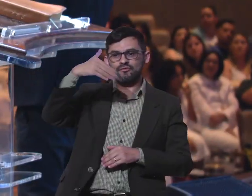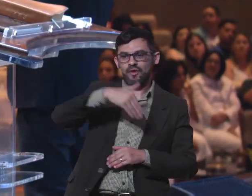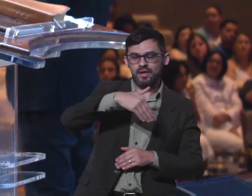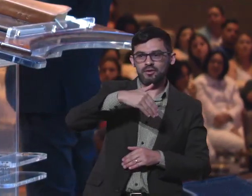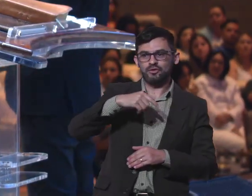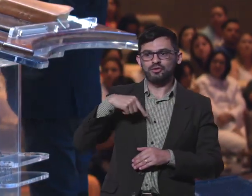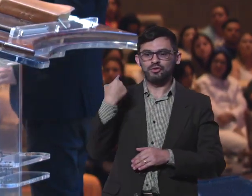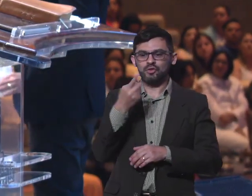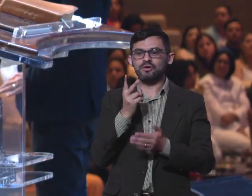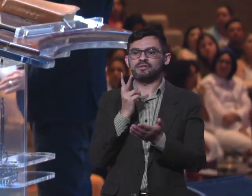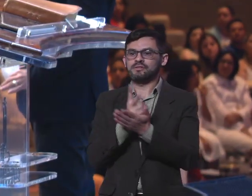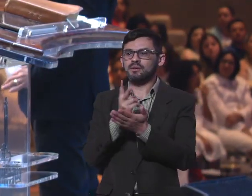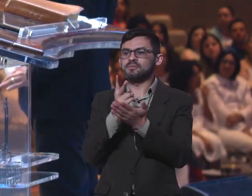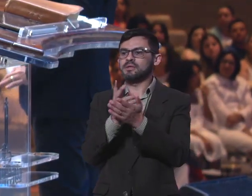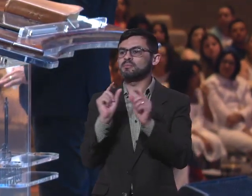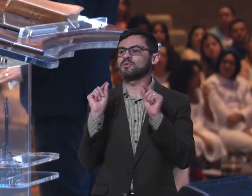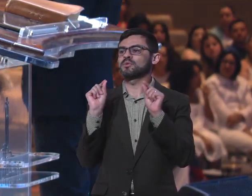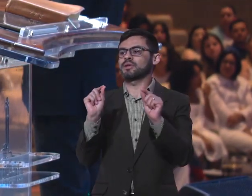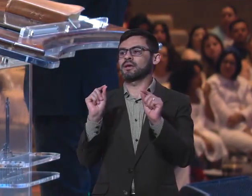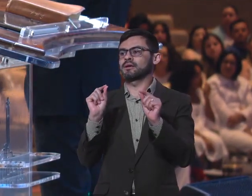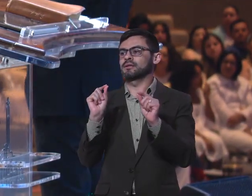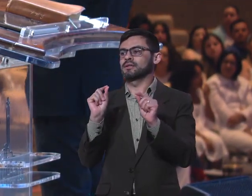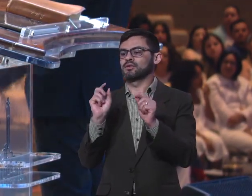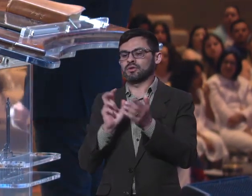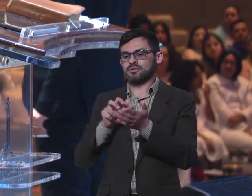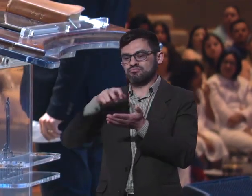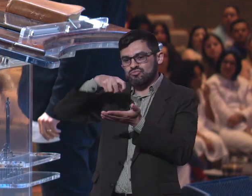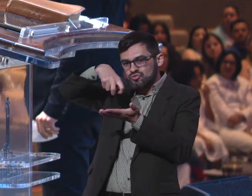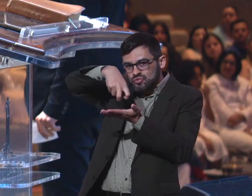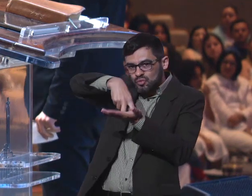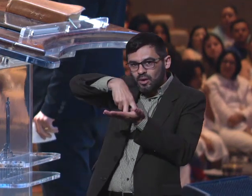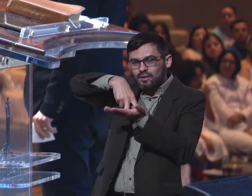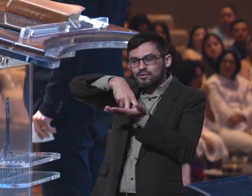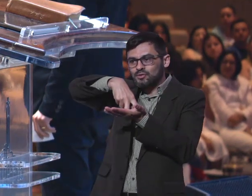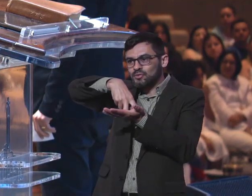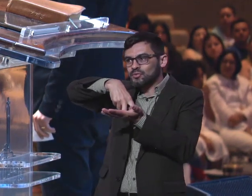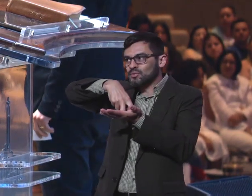gente sempre faz assim: a gente fica de joelhos,